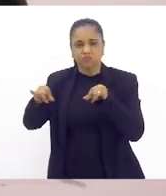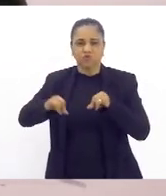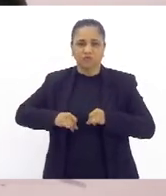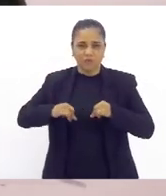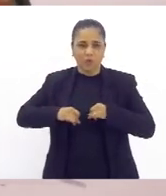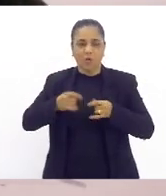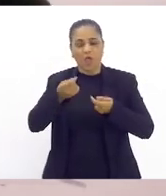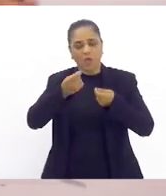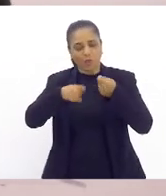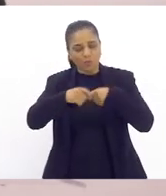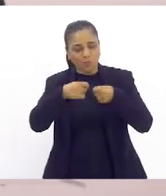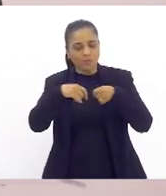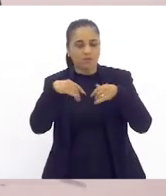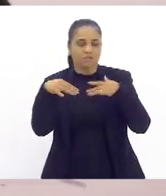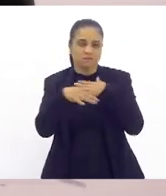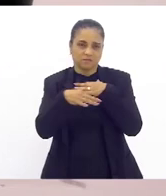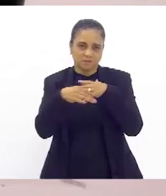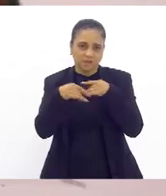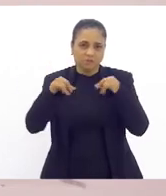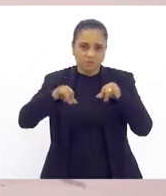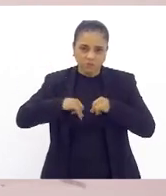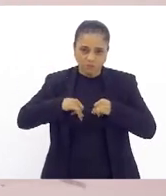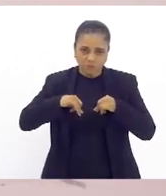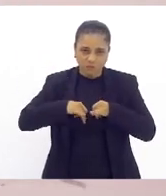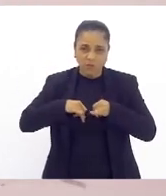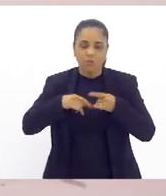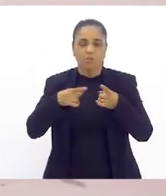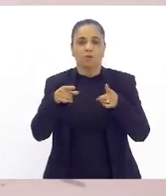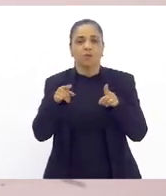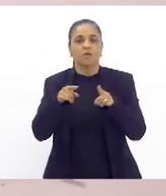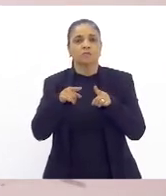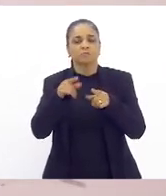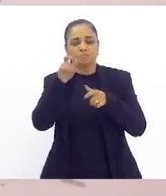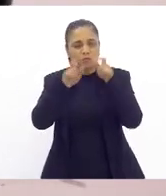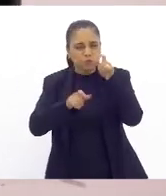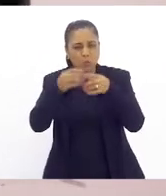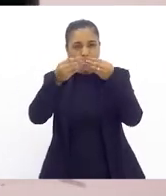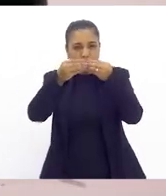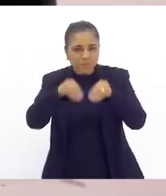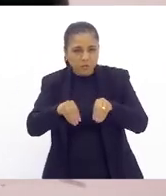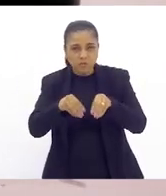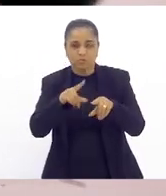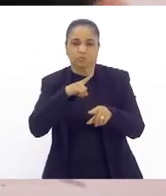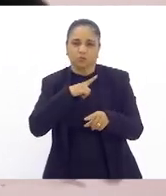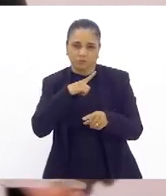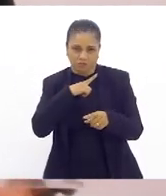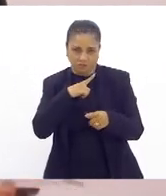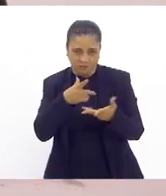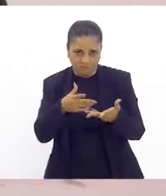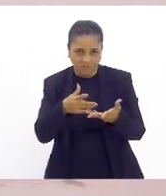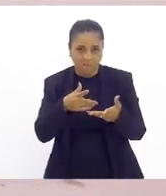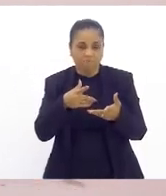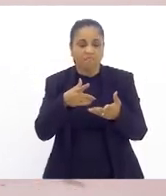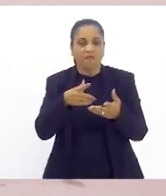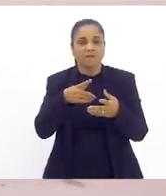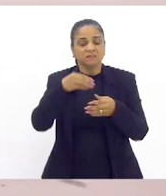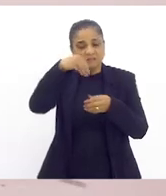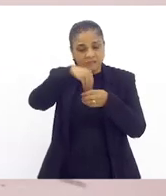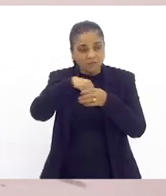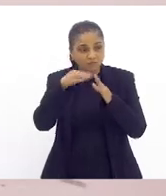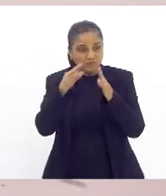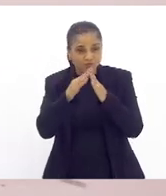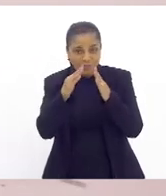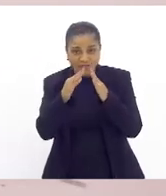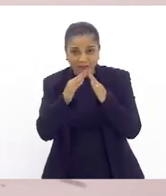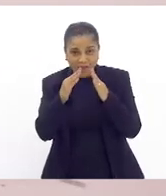sofreu por conta do Comércio muitas pessoas sofreram prejuízo muitas pessoas deixaram de produzir dentro das suas casas